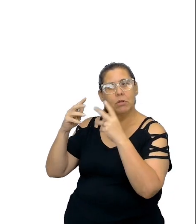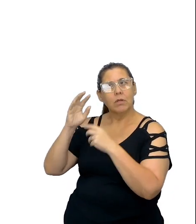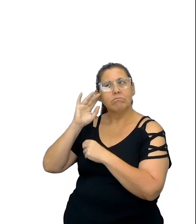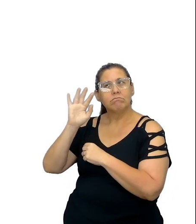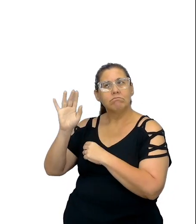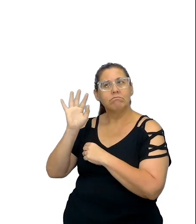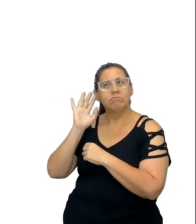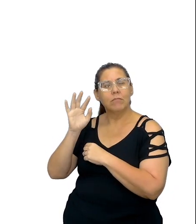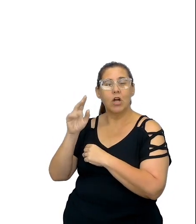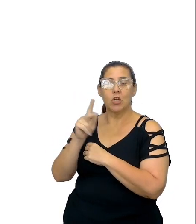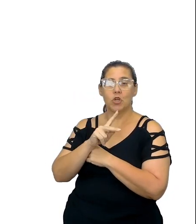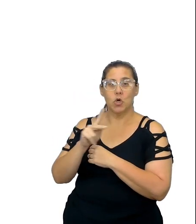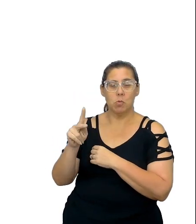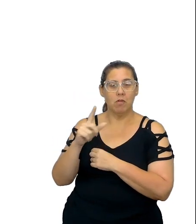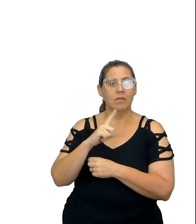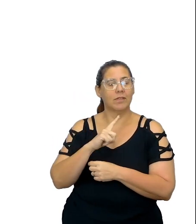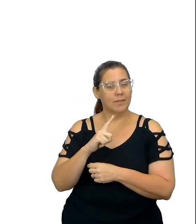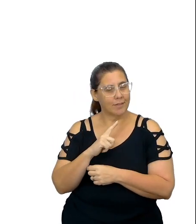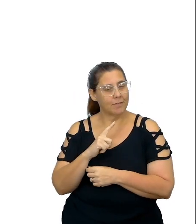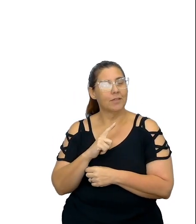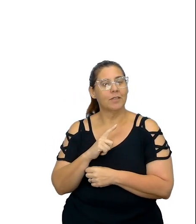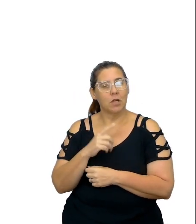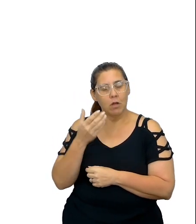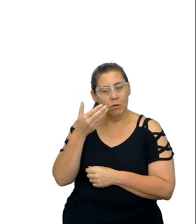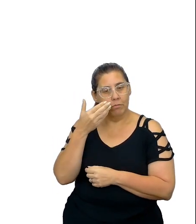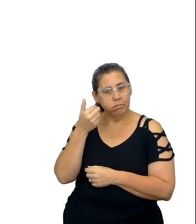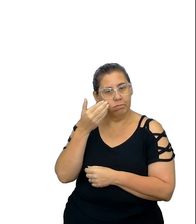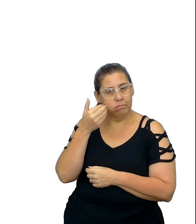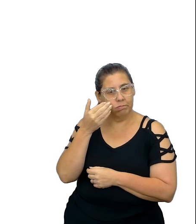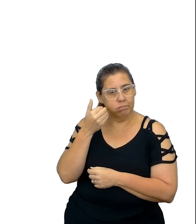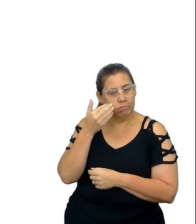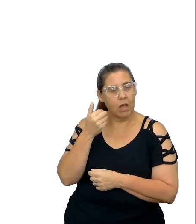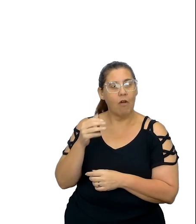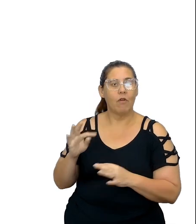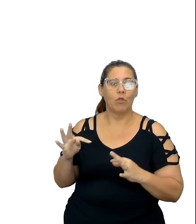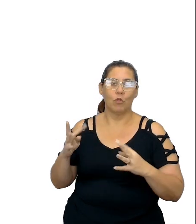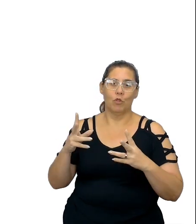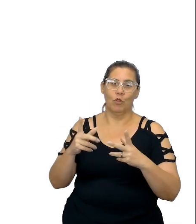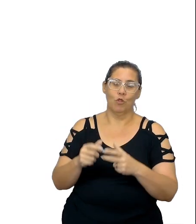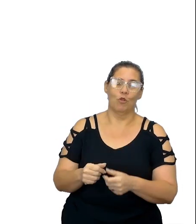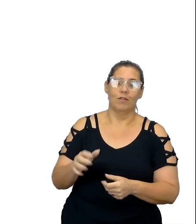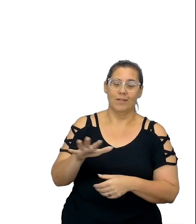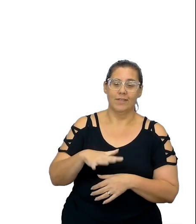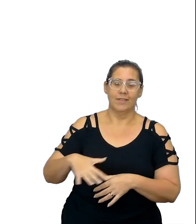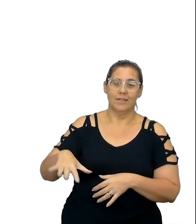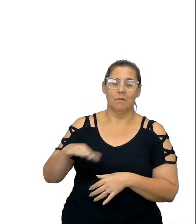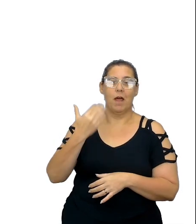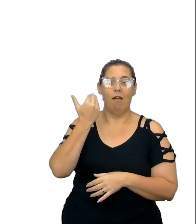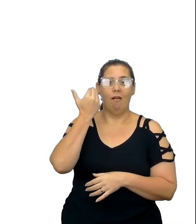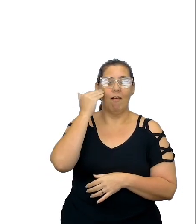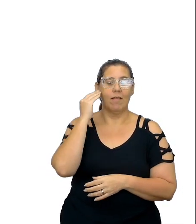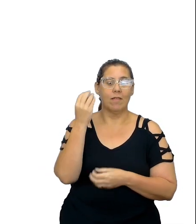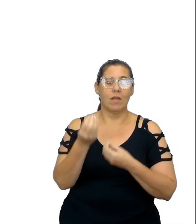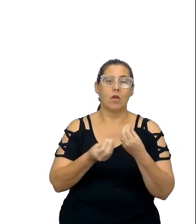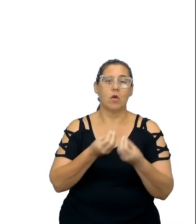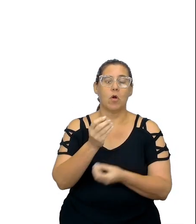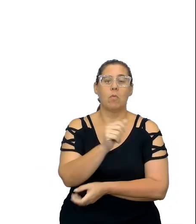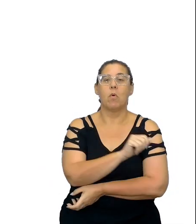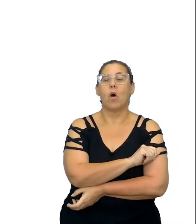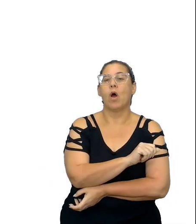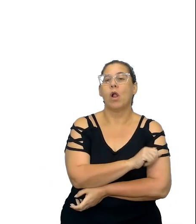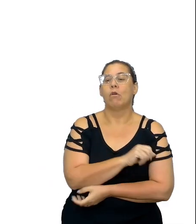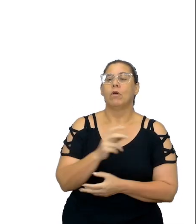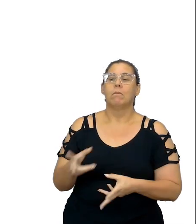imaginar, e o professor terá condições de coletar evidências nesse sentido para compreender como os estudantes